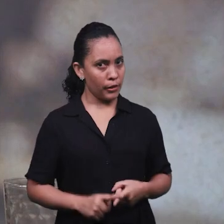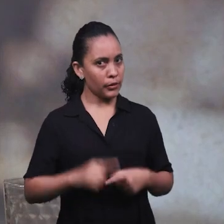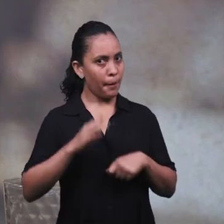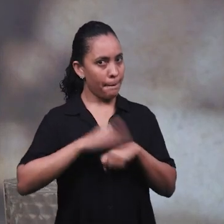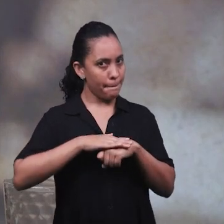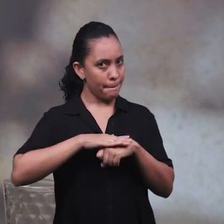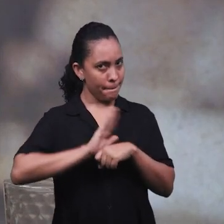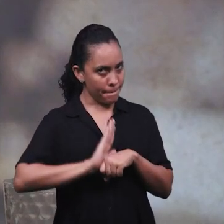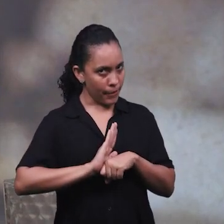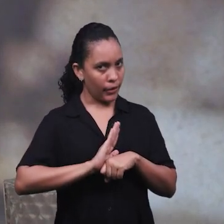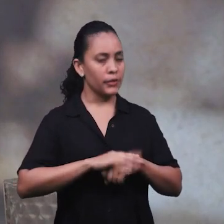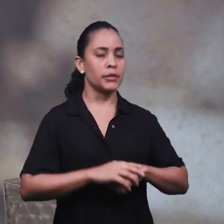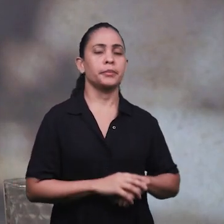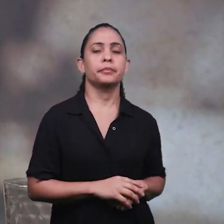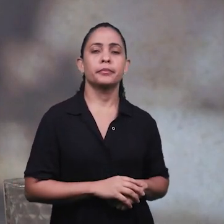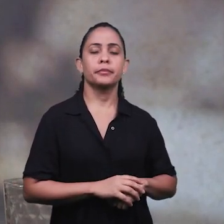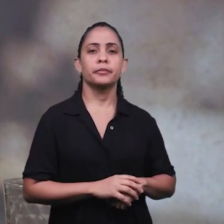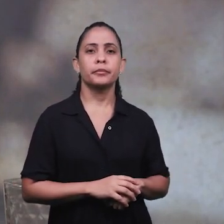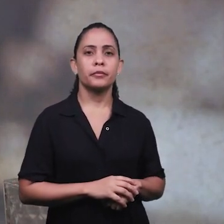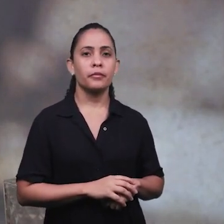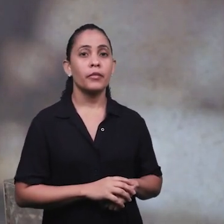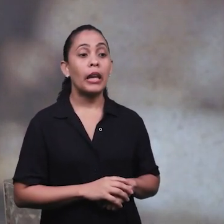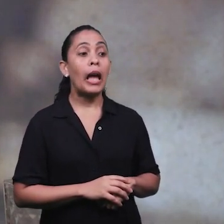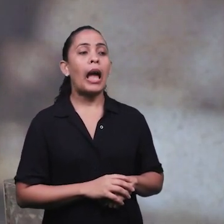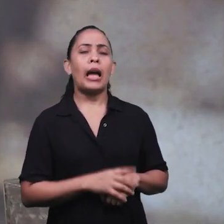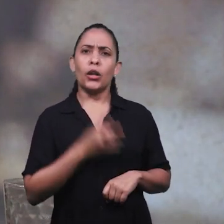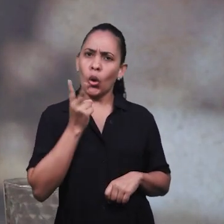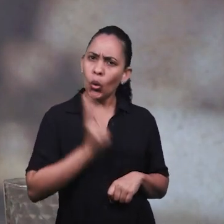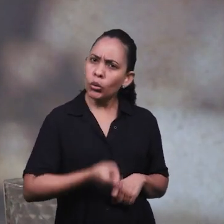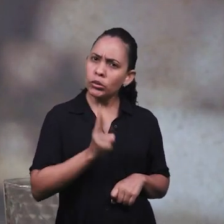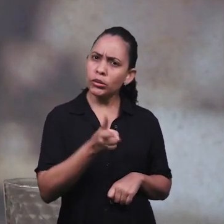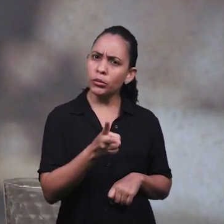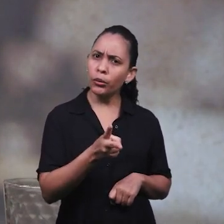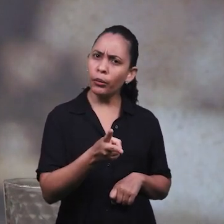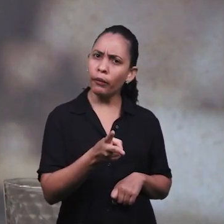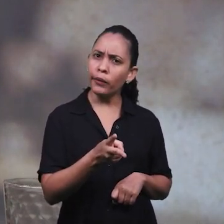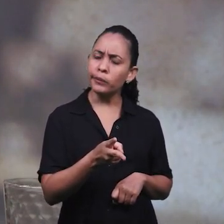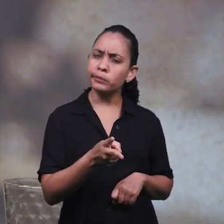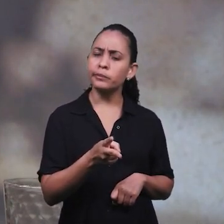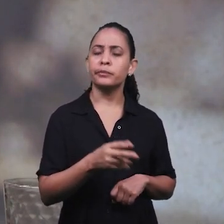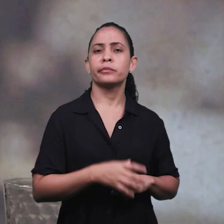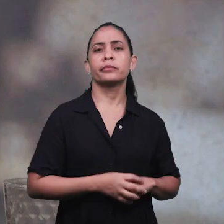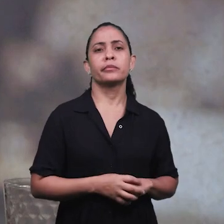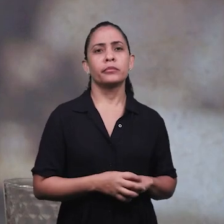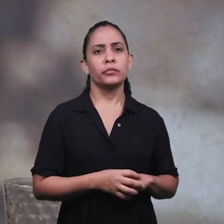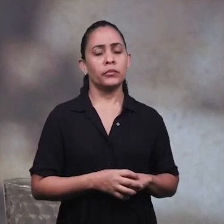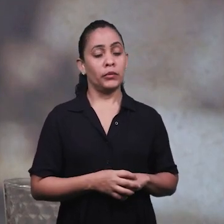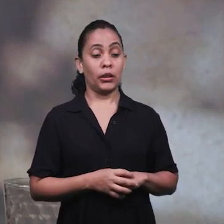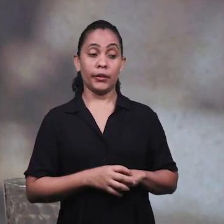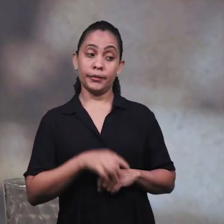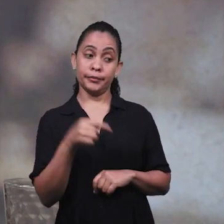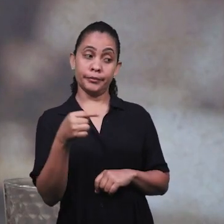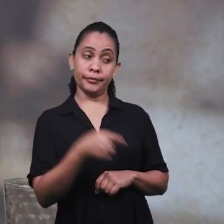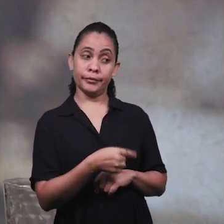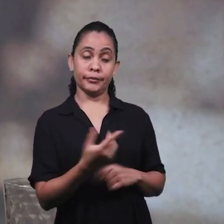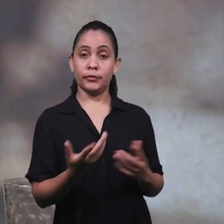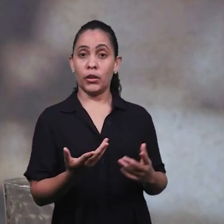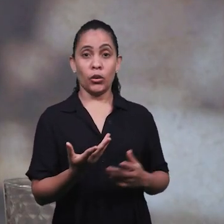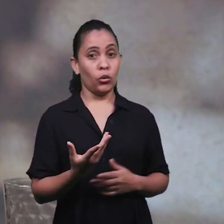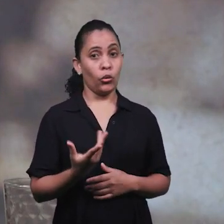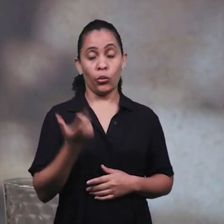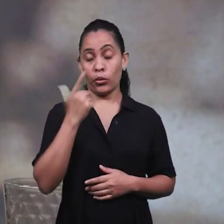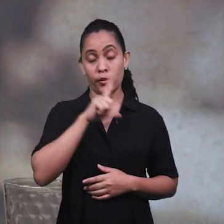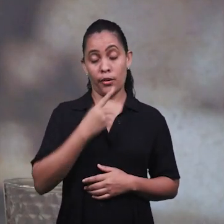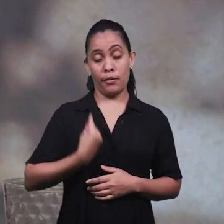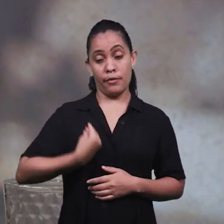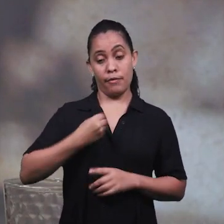condominial, e ele ainda assim, permanecendo nessa conduta completamente antissocial, gerando um comprometimento extremo à segurança